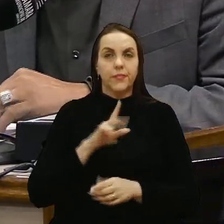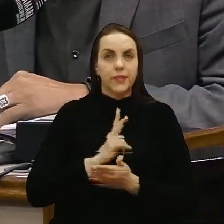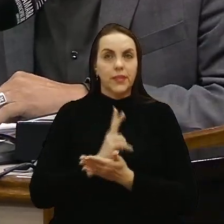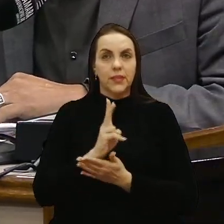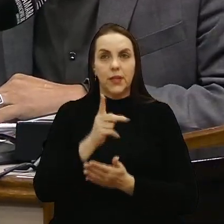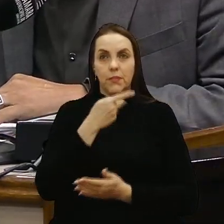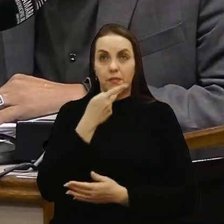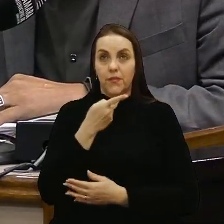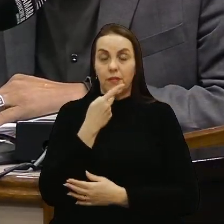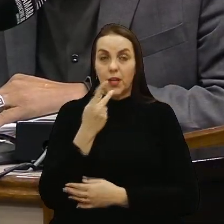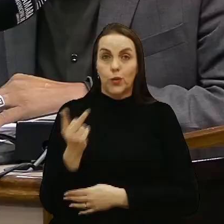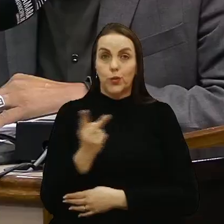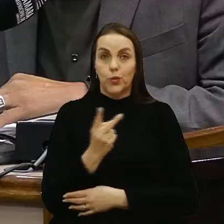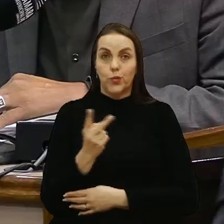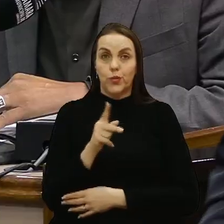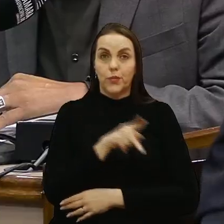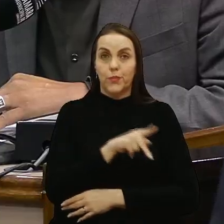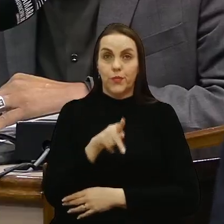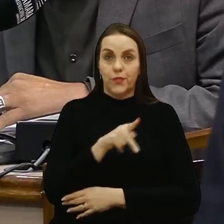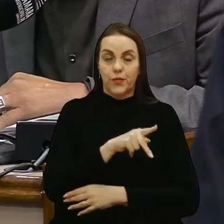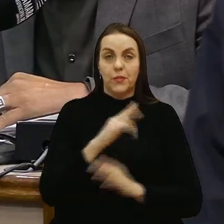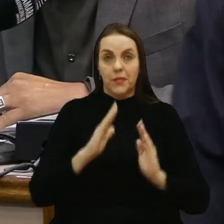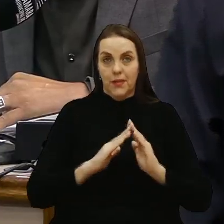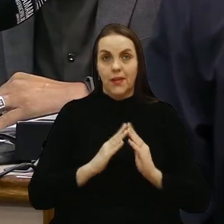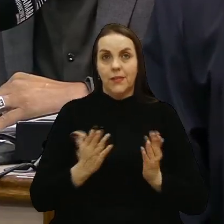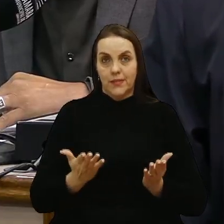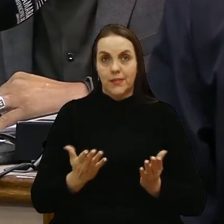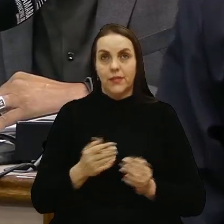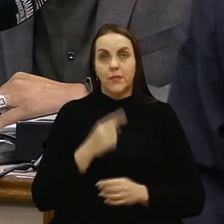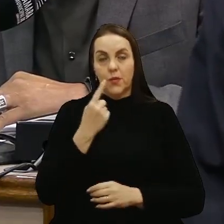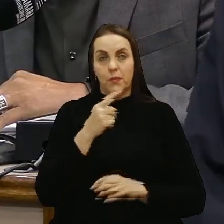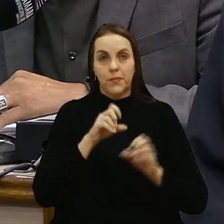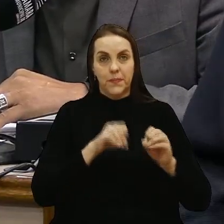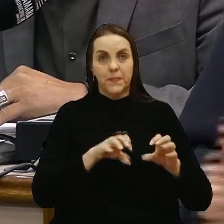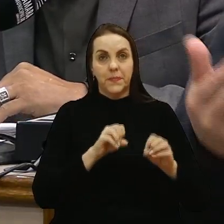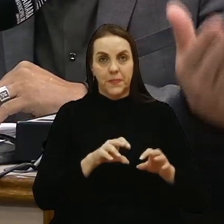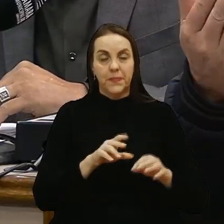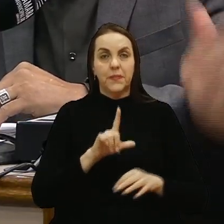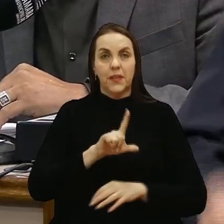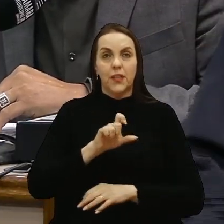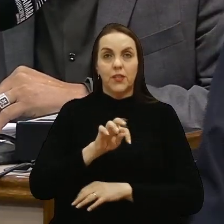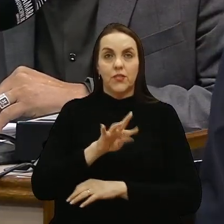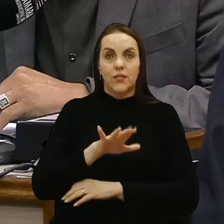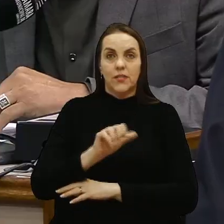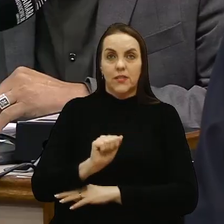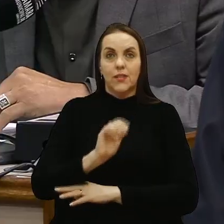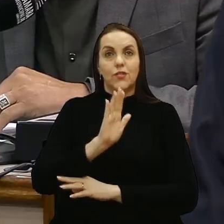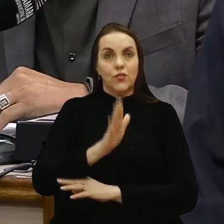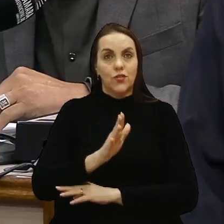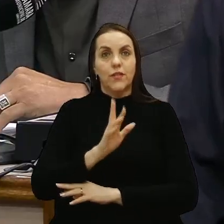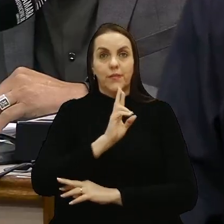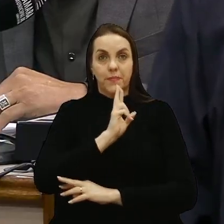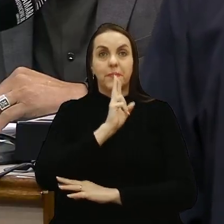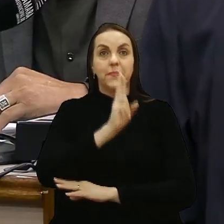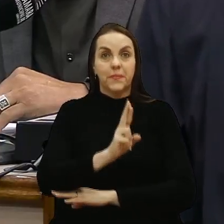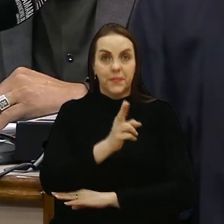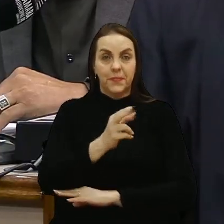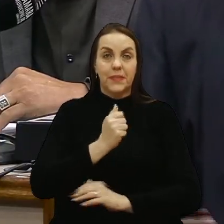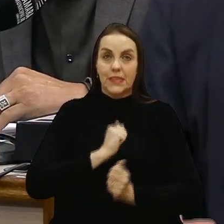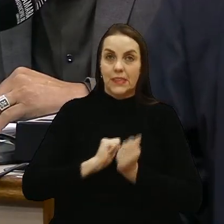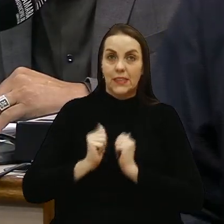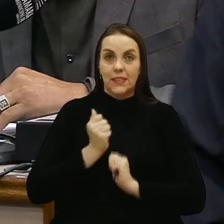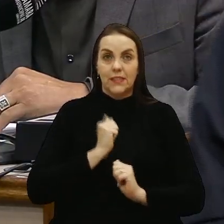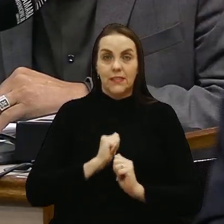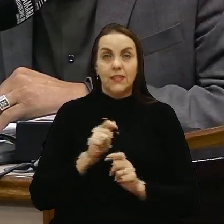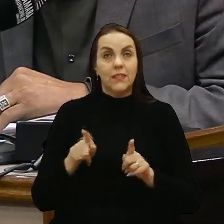tenho duas professoras lá em casa, uma que já está lecionando, a Letícia, a qual já vou responder aqui a tua ansiedade,